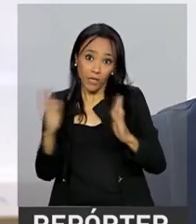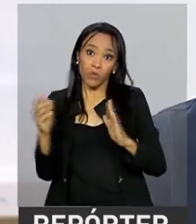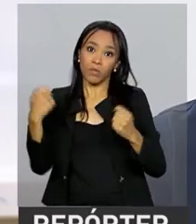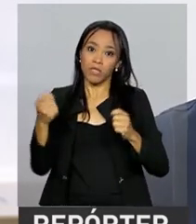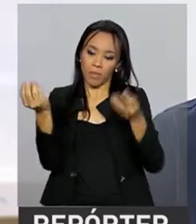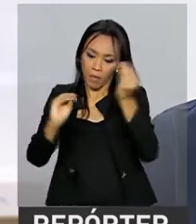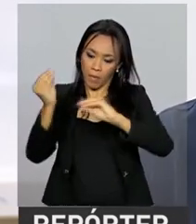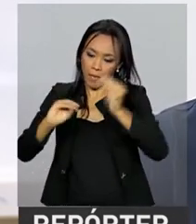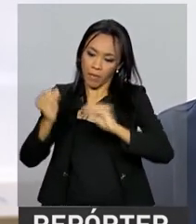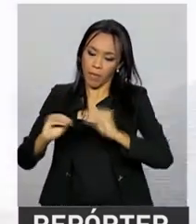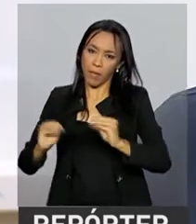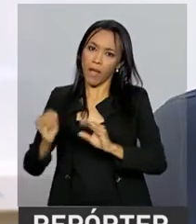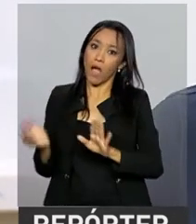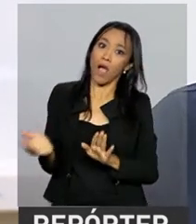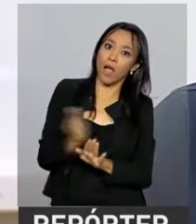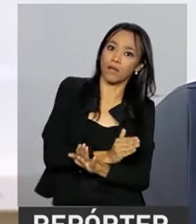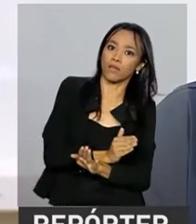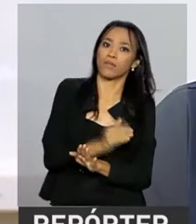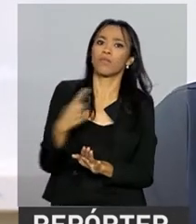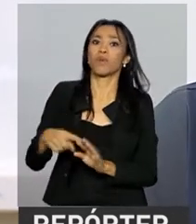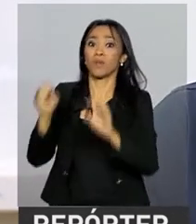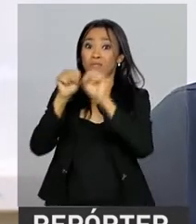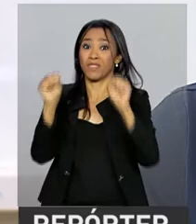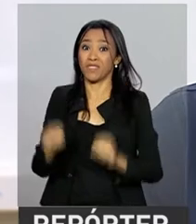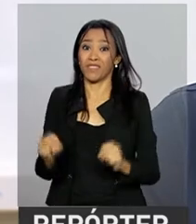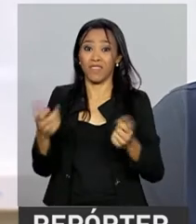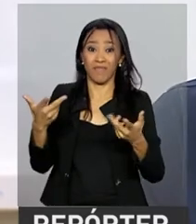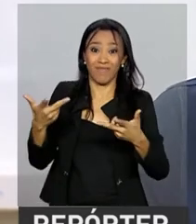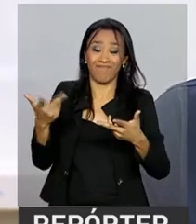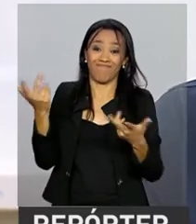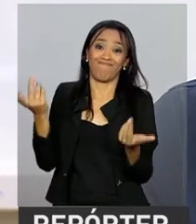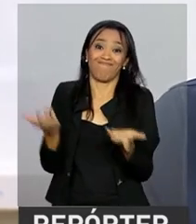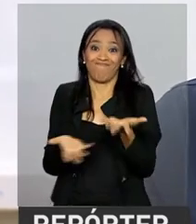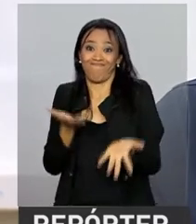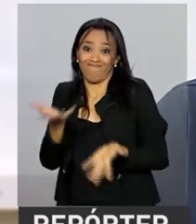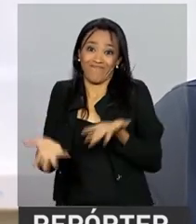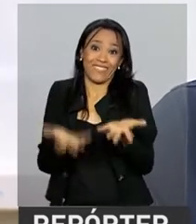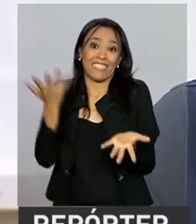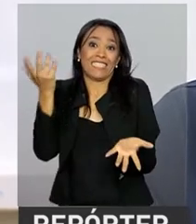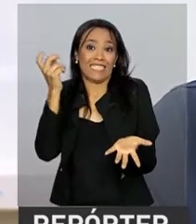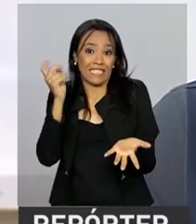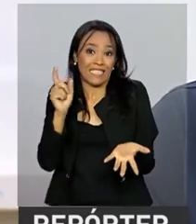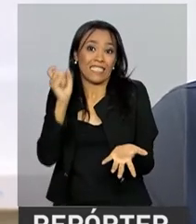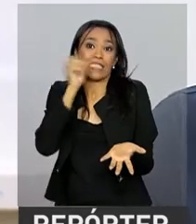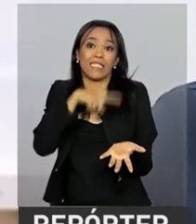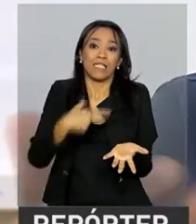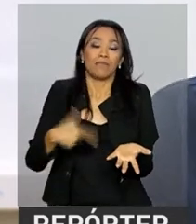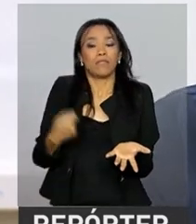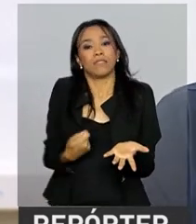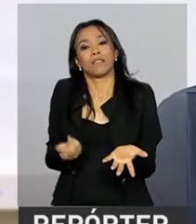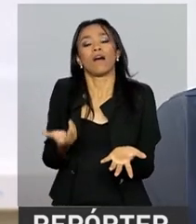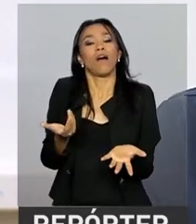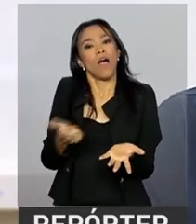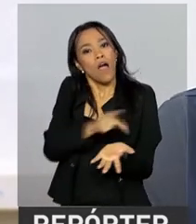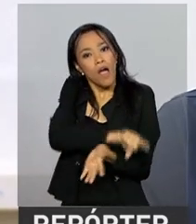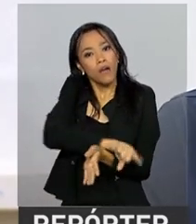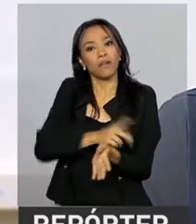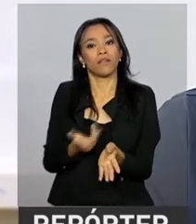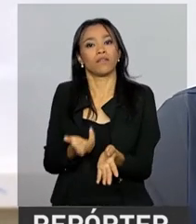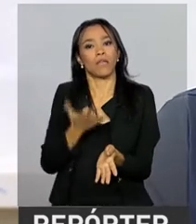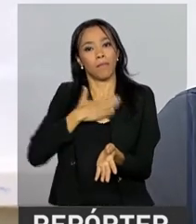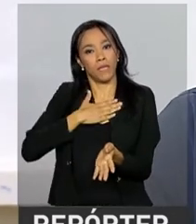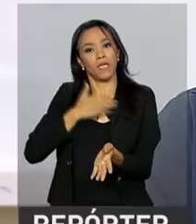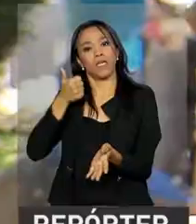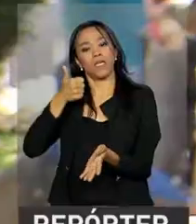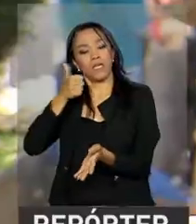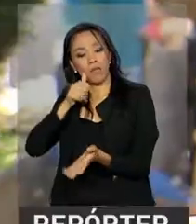declaração tenta fazer no início o sistema é muito intuitivo e porcelana declaração simplificada ano eu consegui fazer sempre daquela assumir